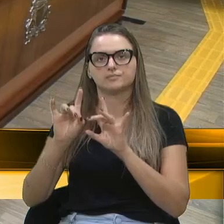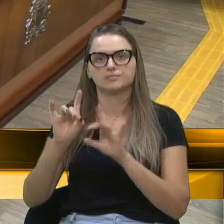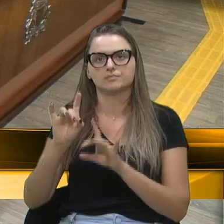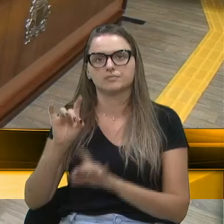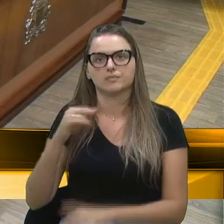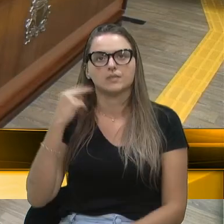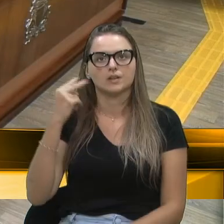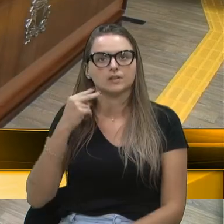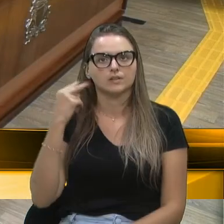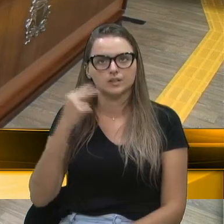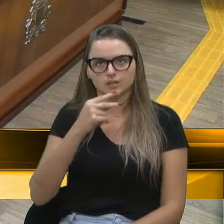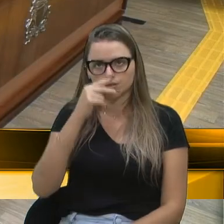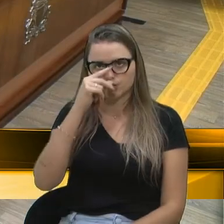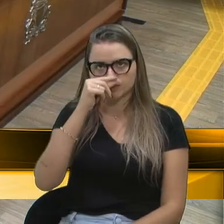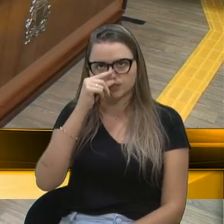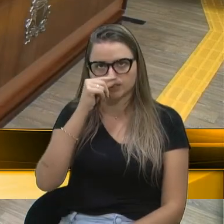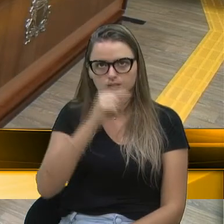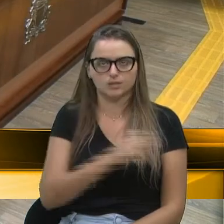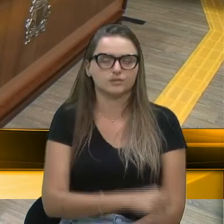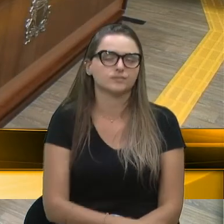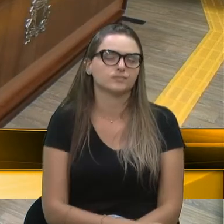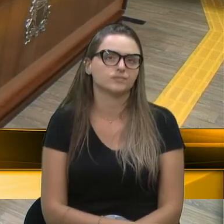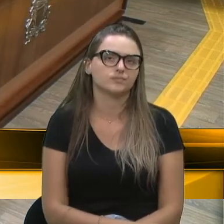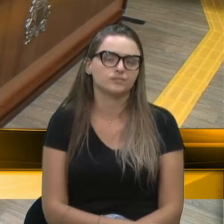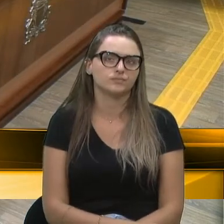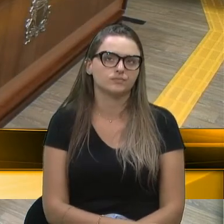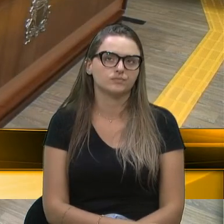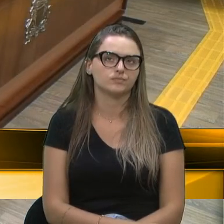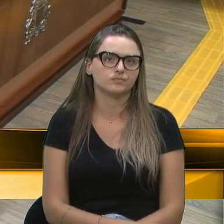Vereador Sandro, com a palavra.